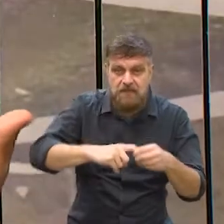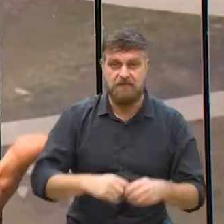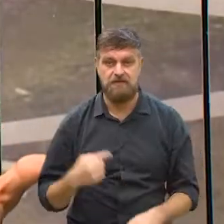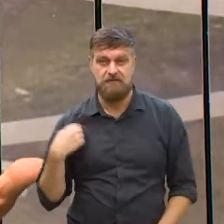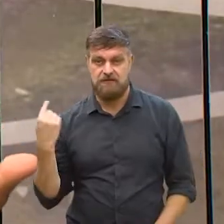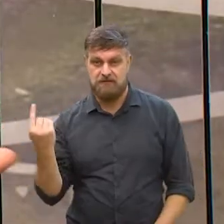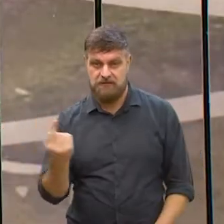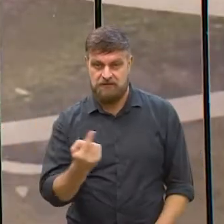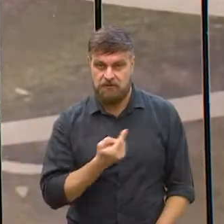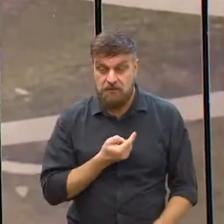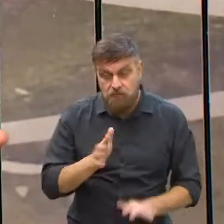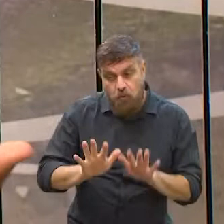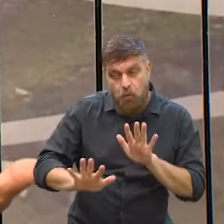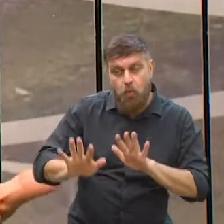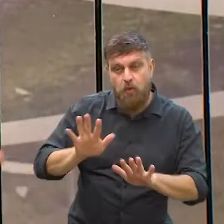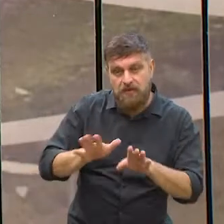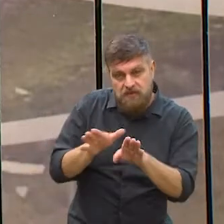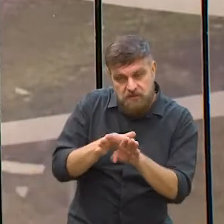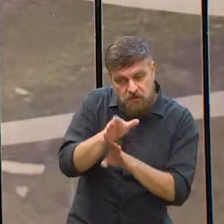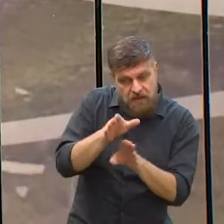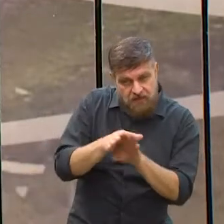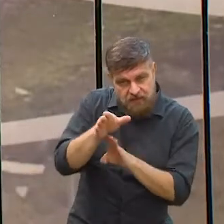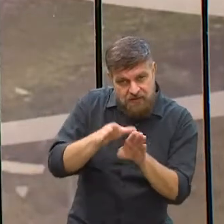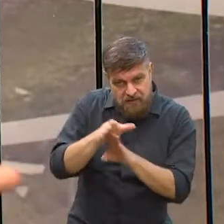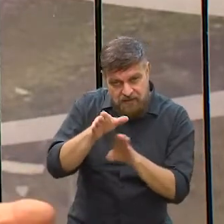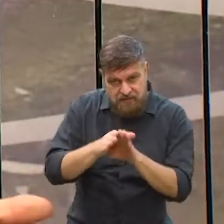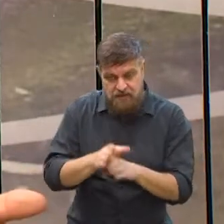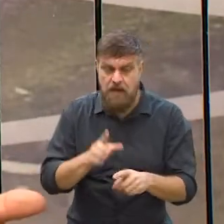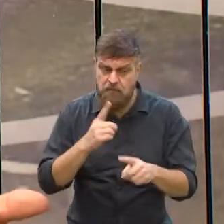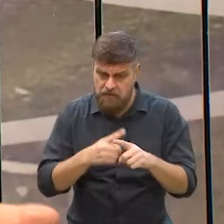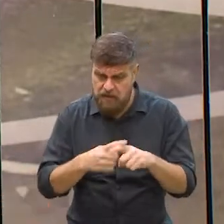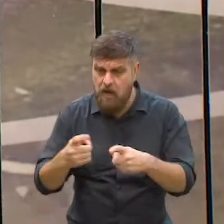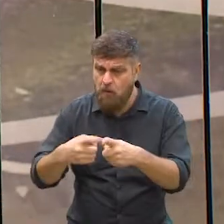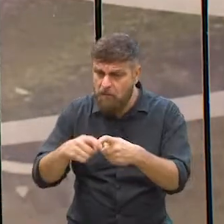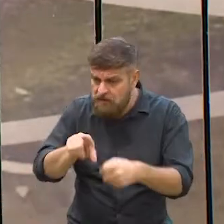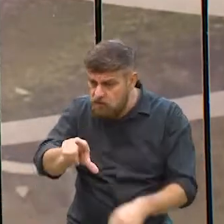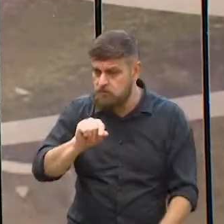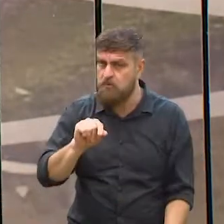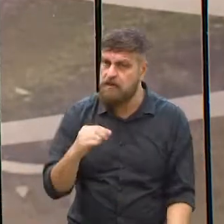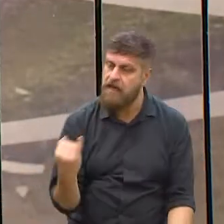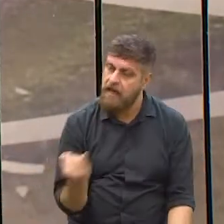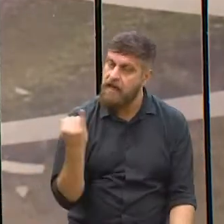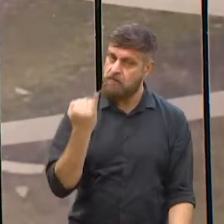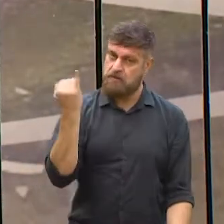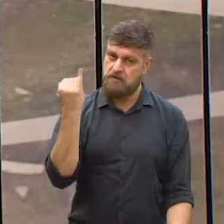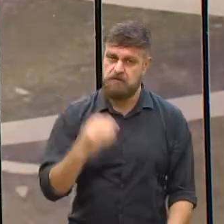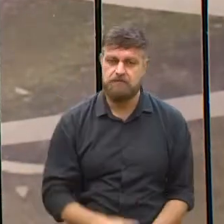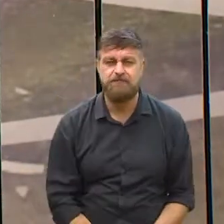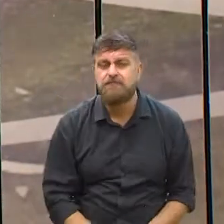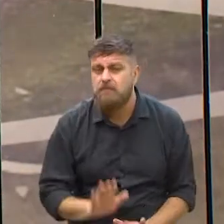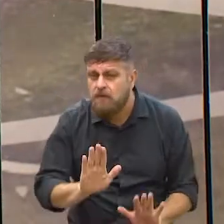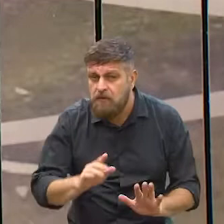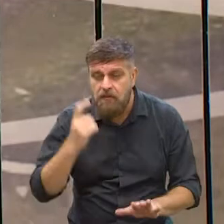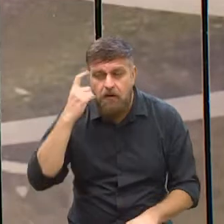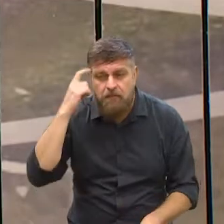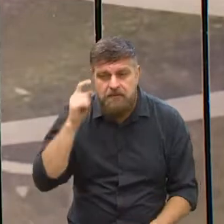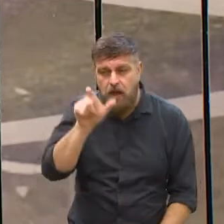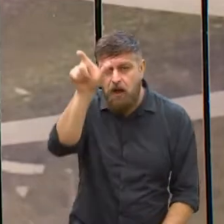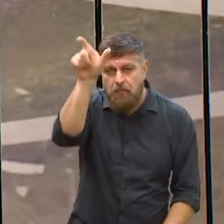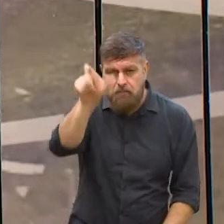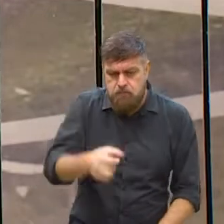estamos tomando esse cuidado de alertar você para a escolha do médico, porque é importante. Mas vamos pensar numa pessoa